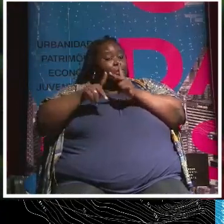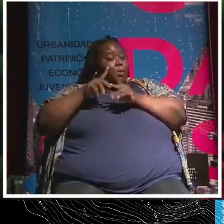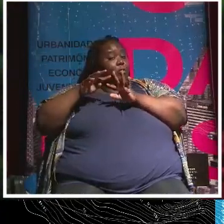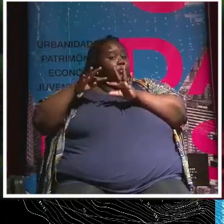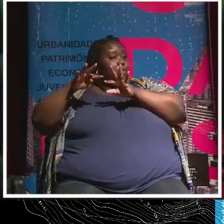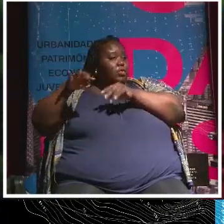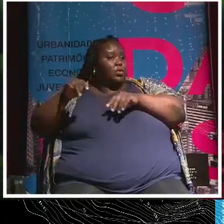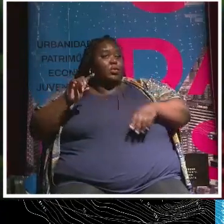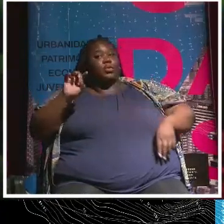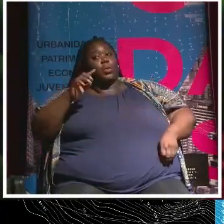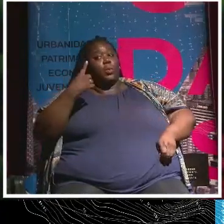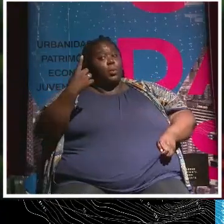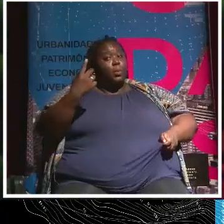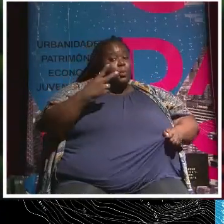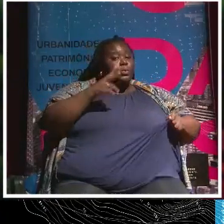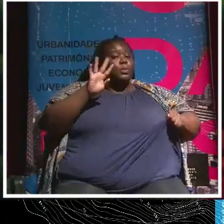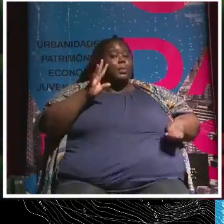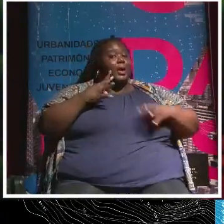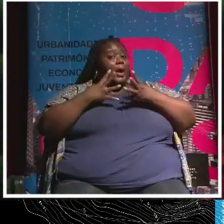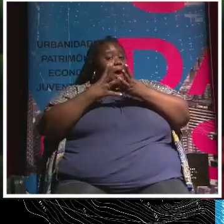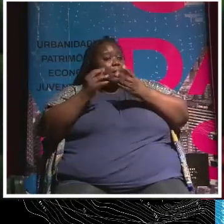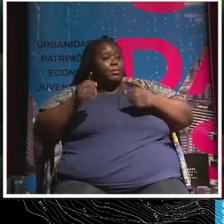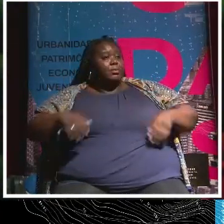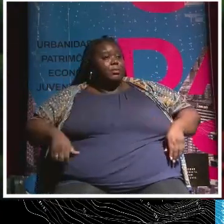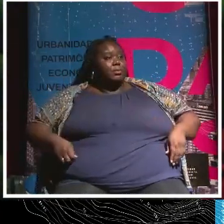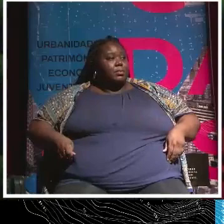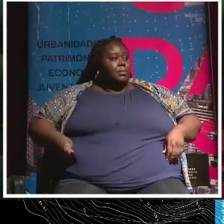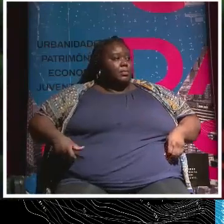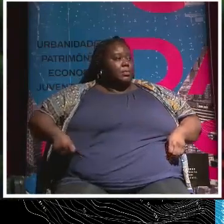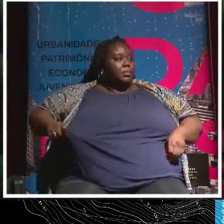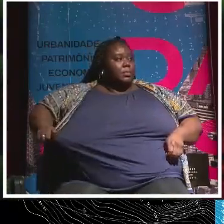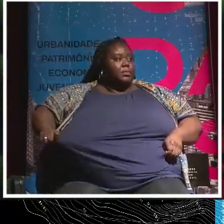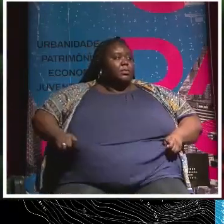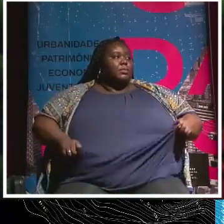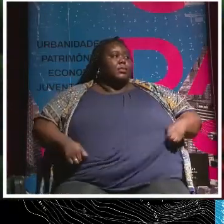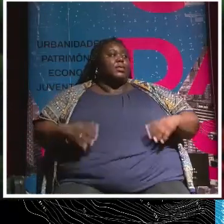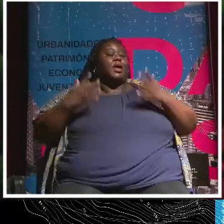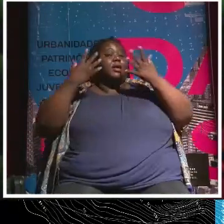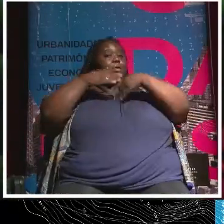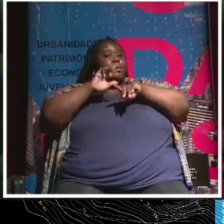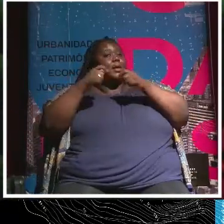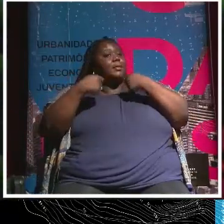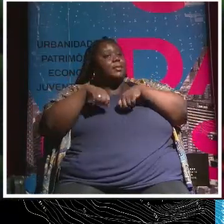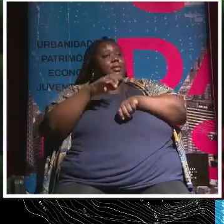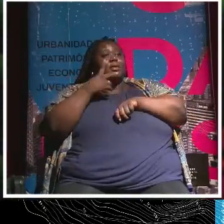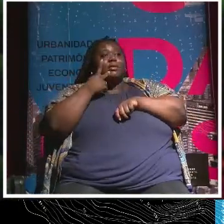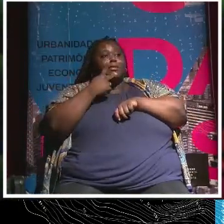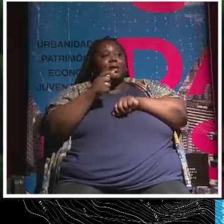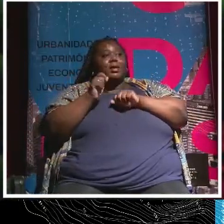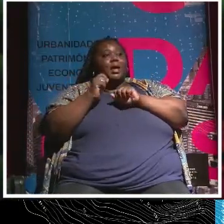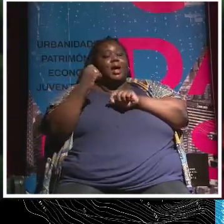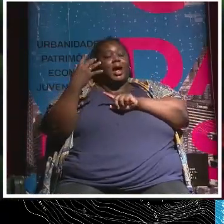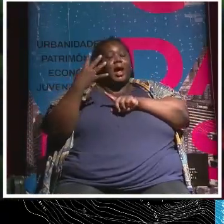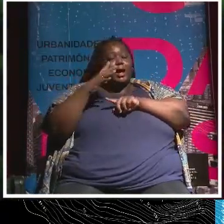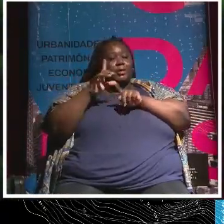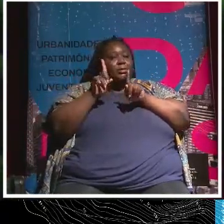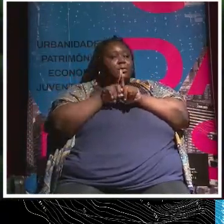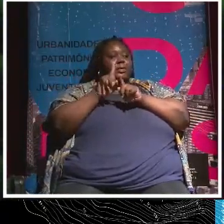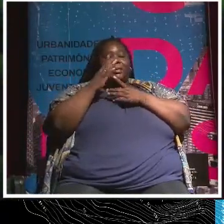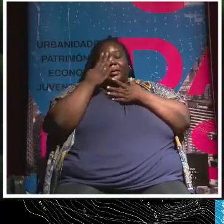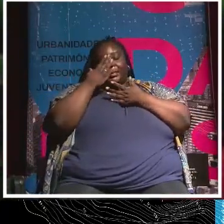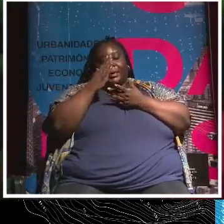todo, não um ou dois, trabalhou. Ele está invisibilizado, mas a gente tem que trazer isso à luz do sistema. Muito